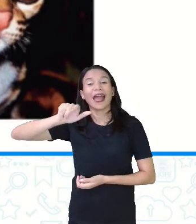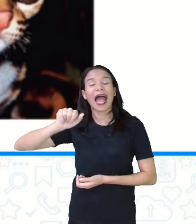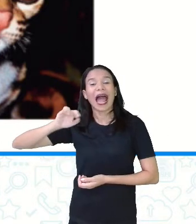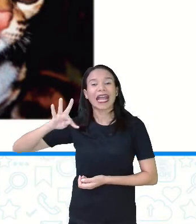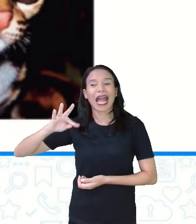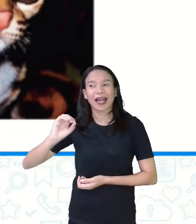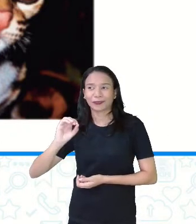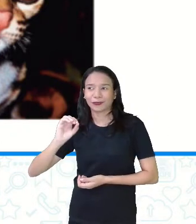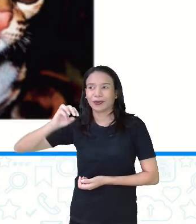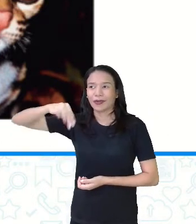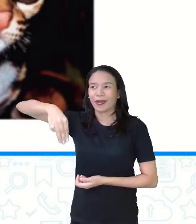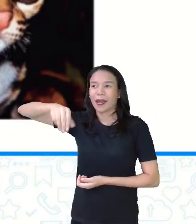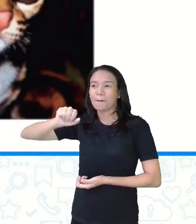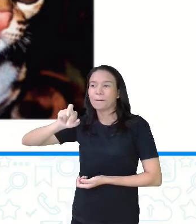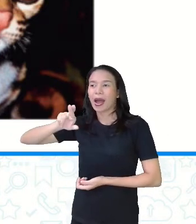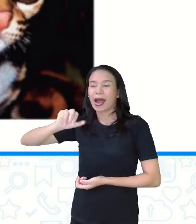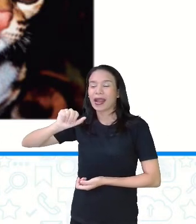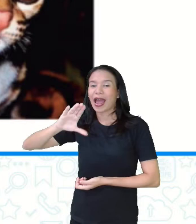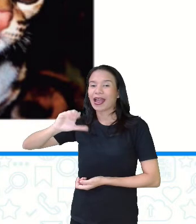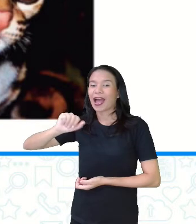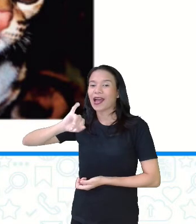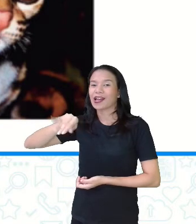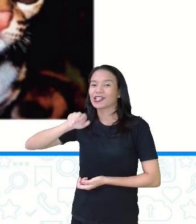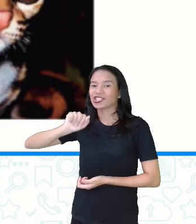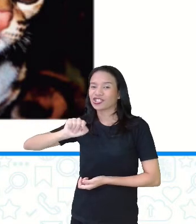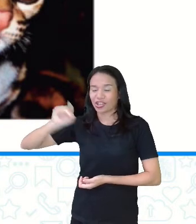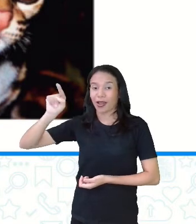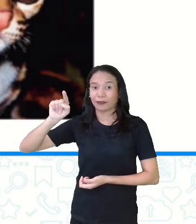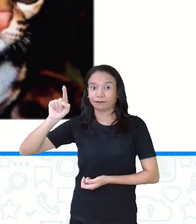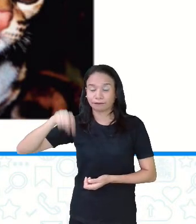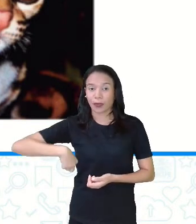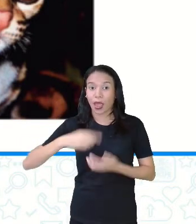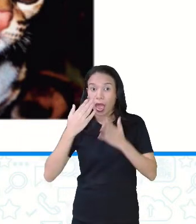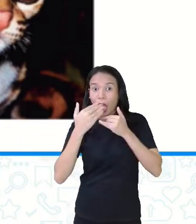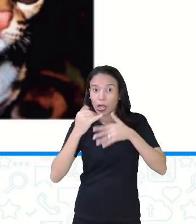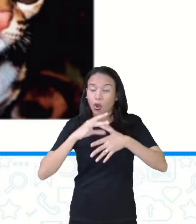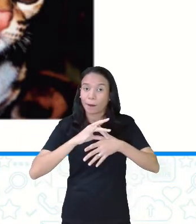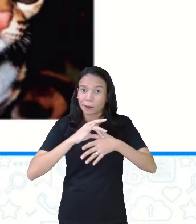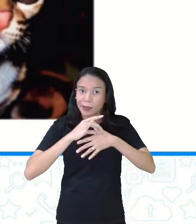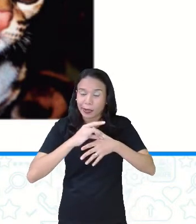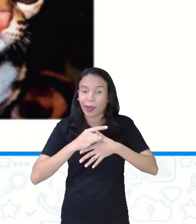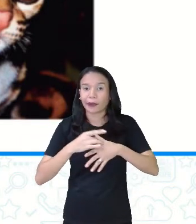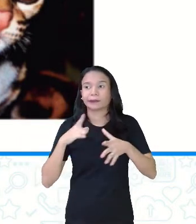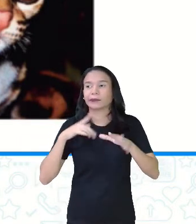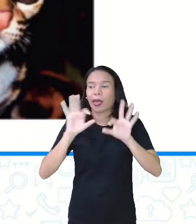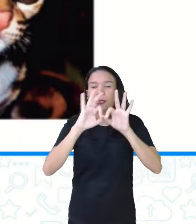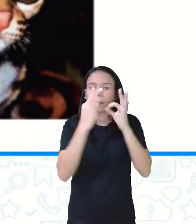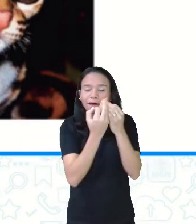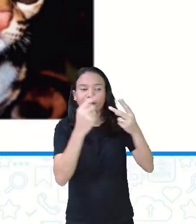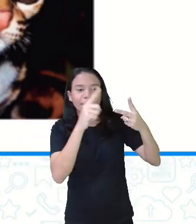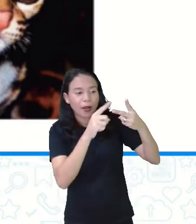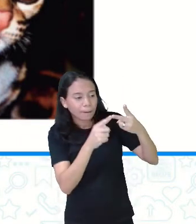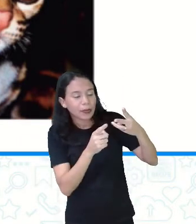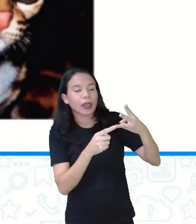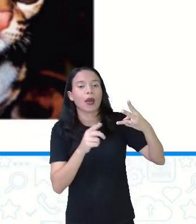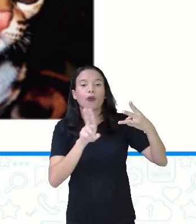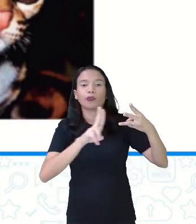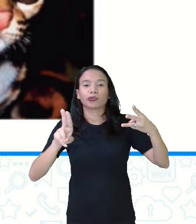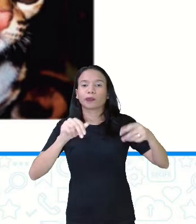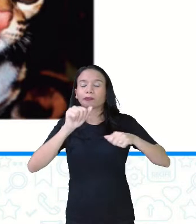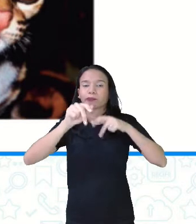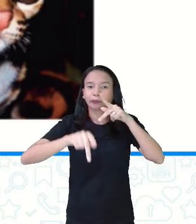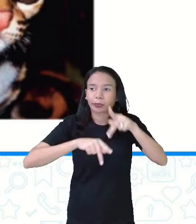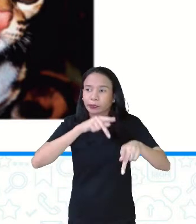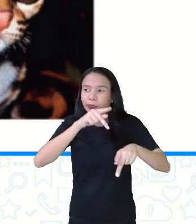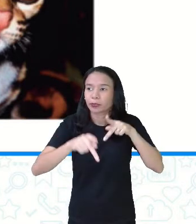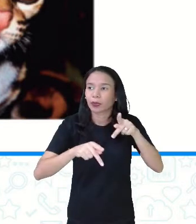chama gato maracajá. Ele é carnívoro, aí vem aqui a família dele, o nome popular,